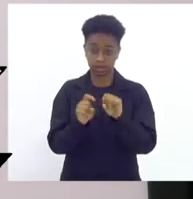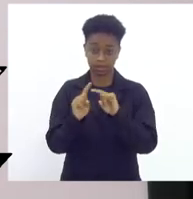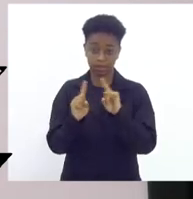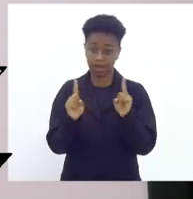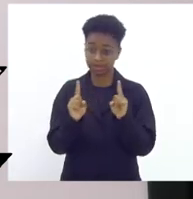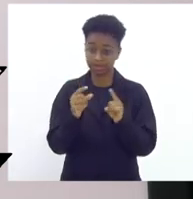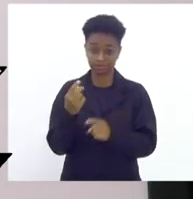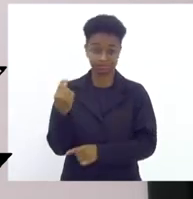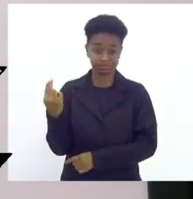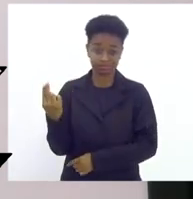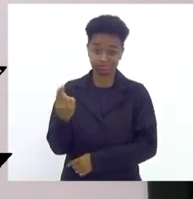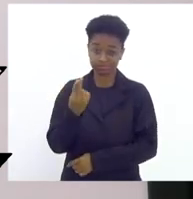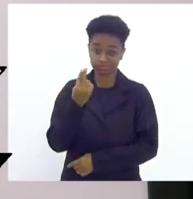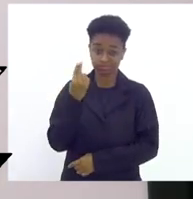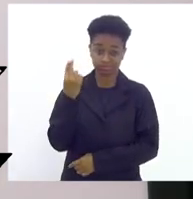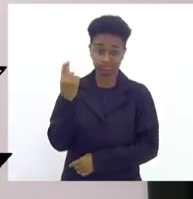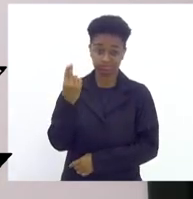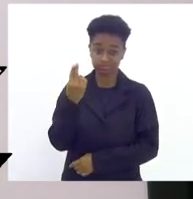impossível